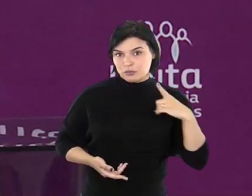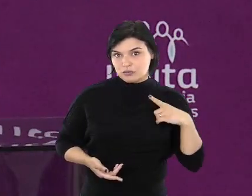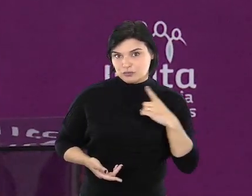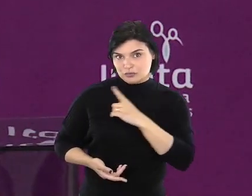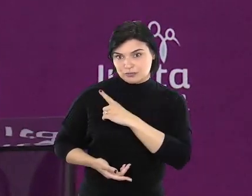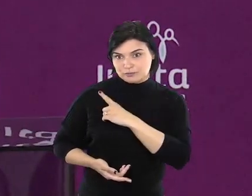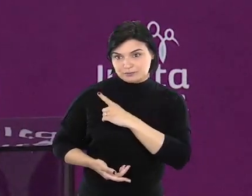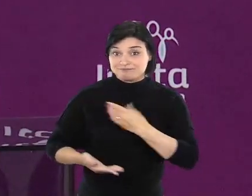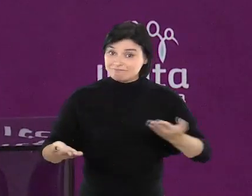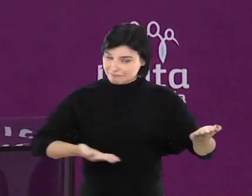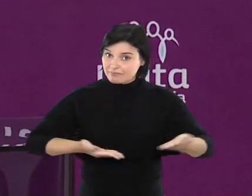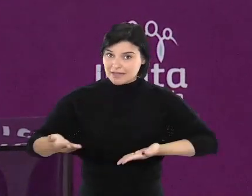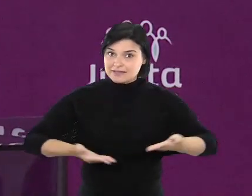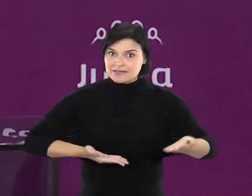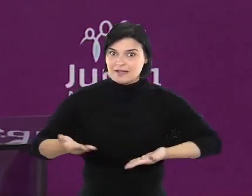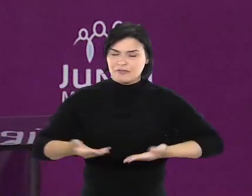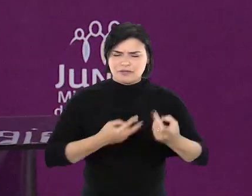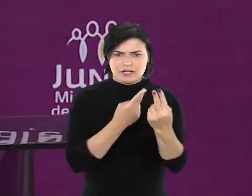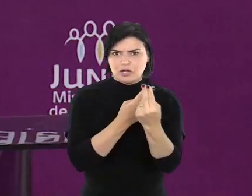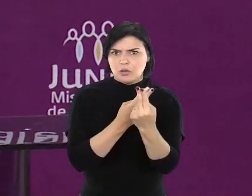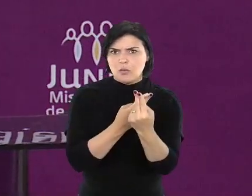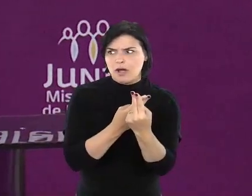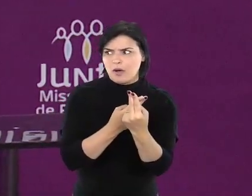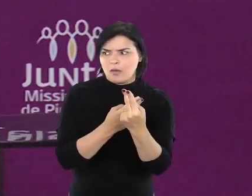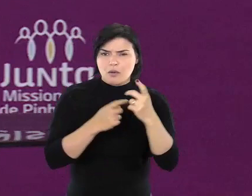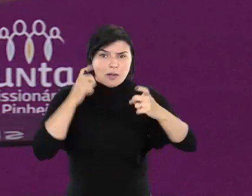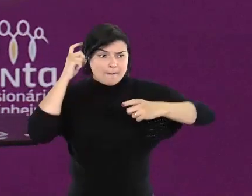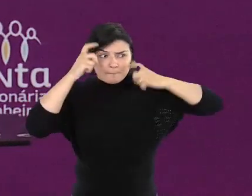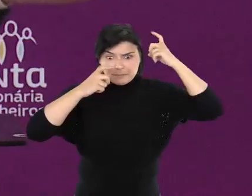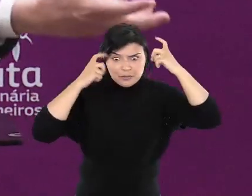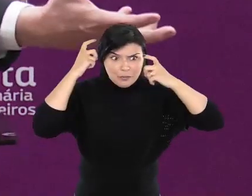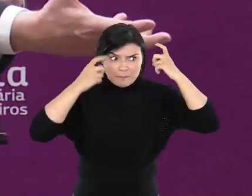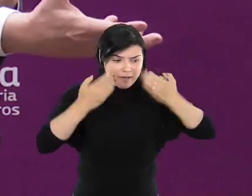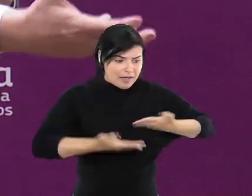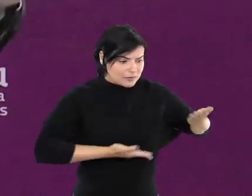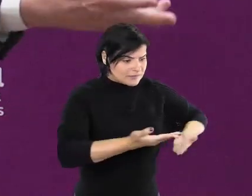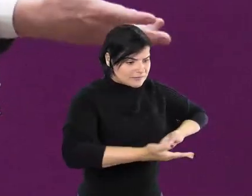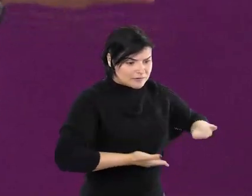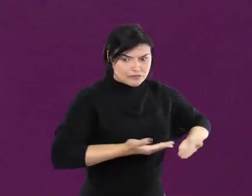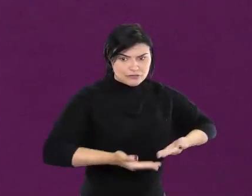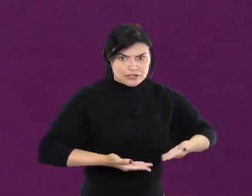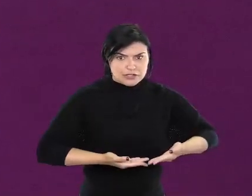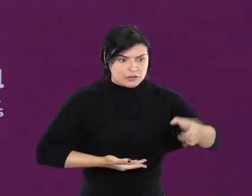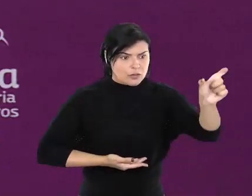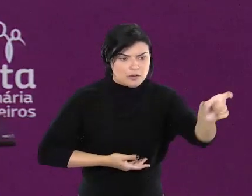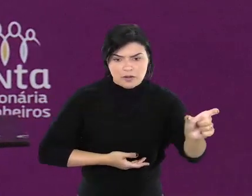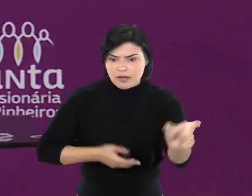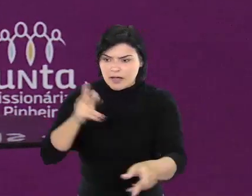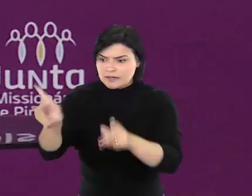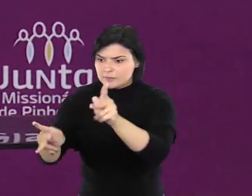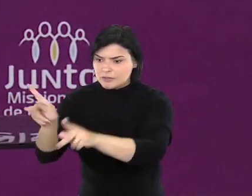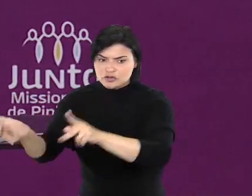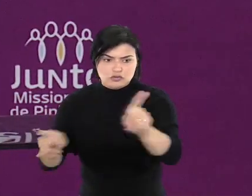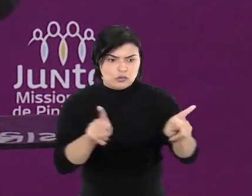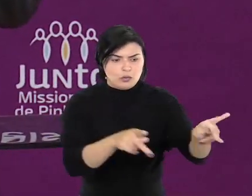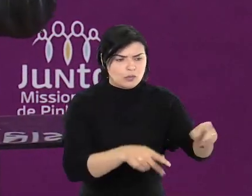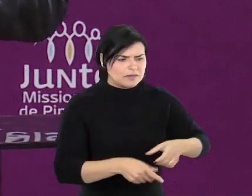é aquele que está preocupado em agradar o outro e servia o outro e dar para o outro